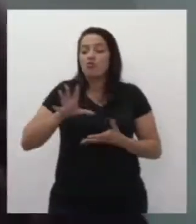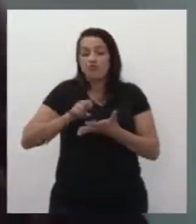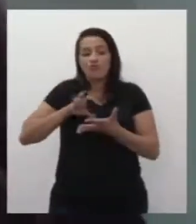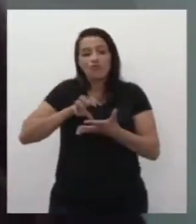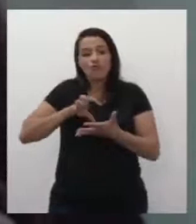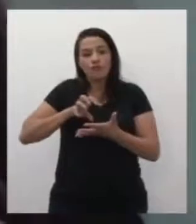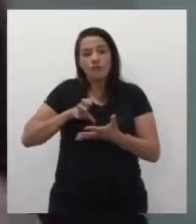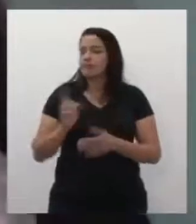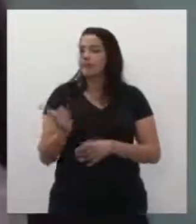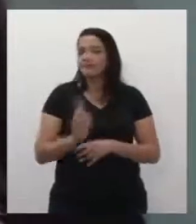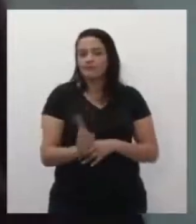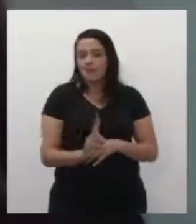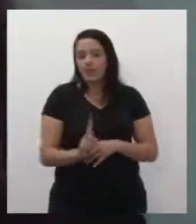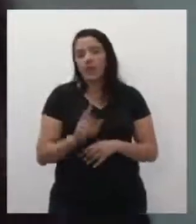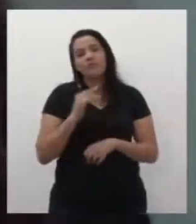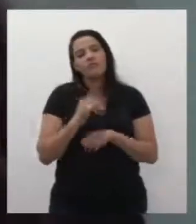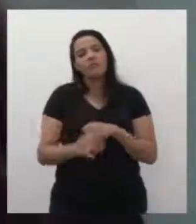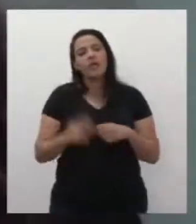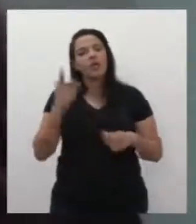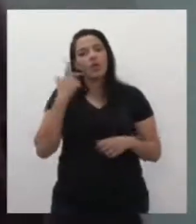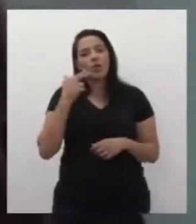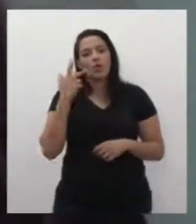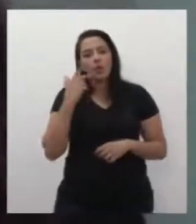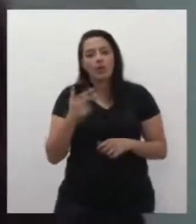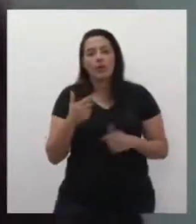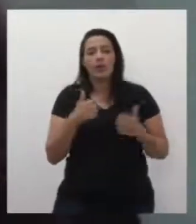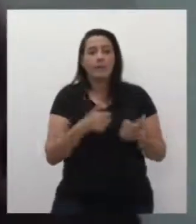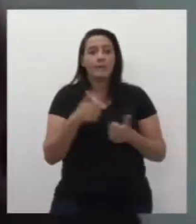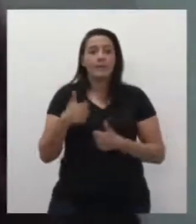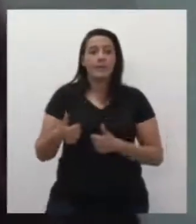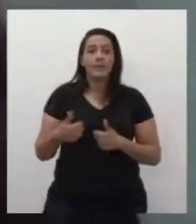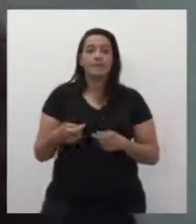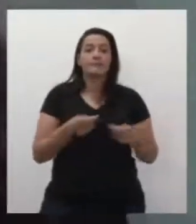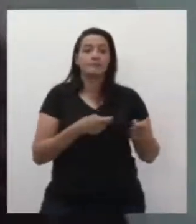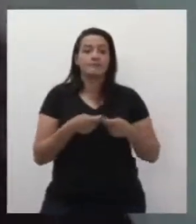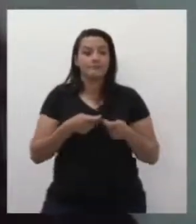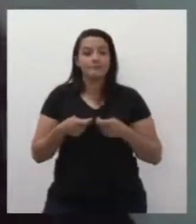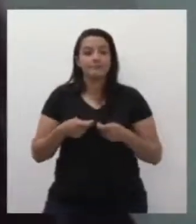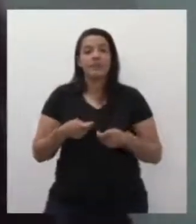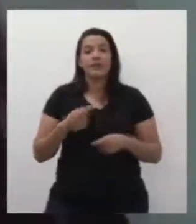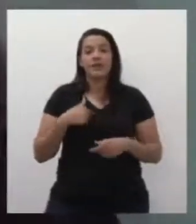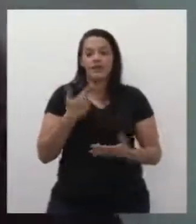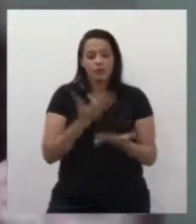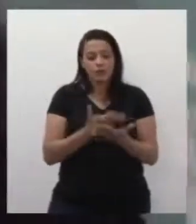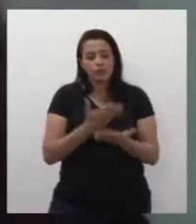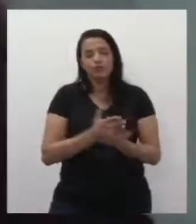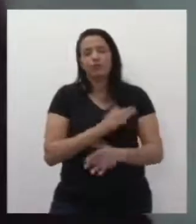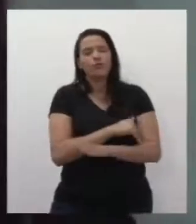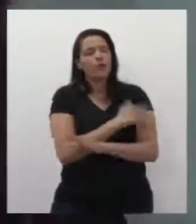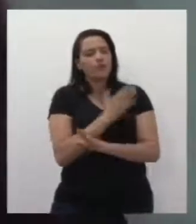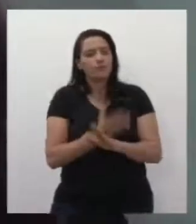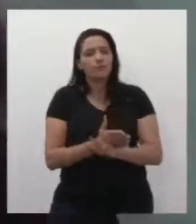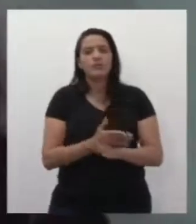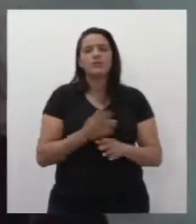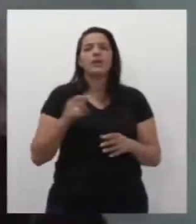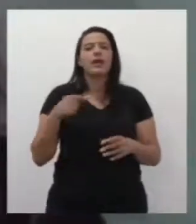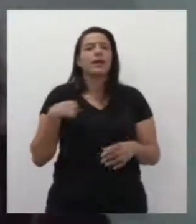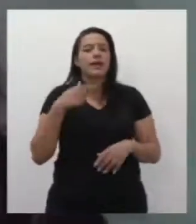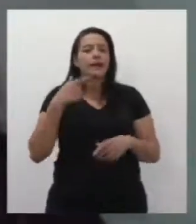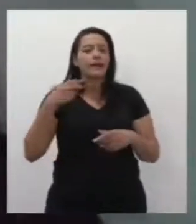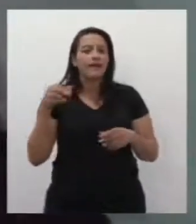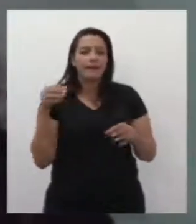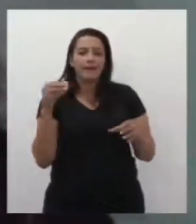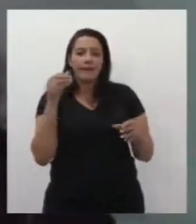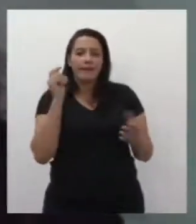consome dados de uma forma super econômica, justamente para aquele aluno que está estudando, cara, no 3G dele, que não pode botar crédito sempre,